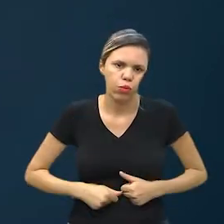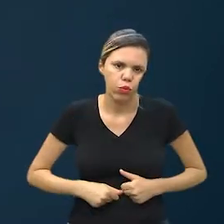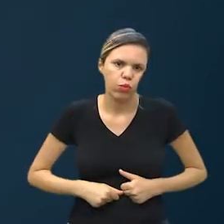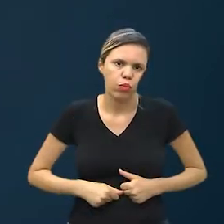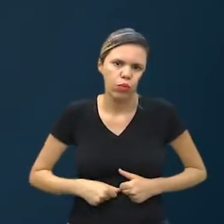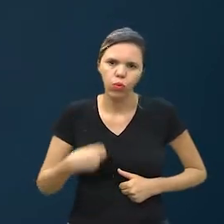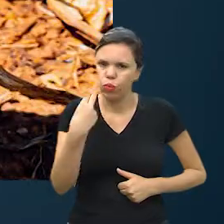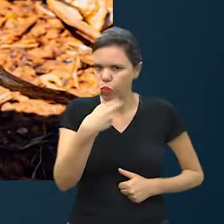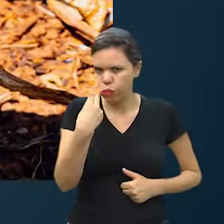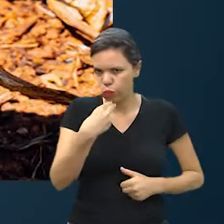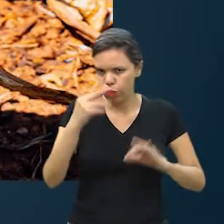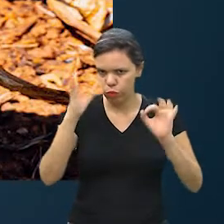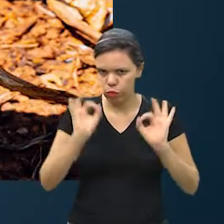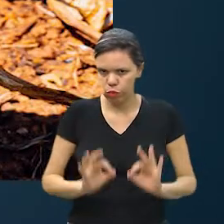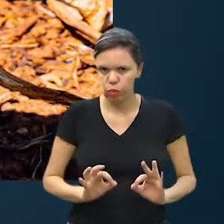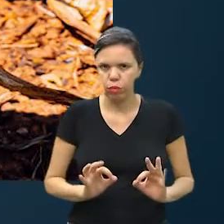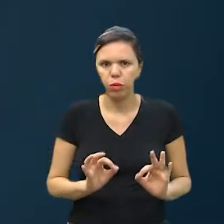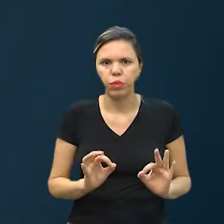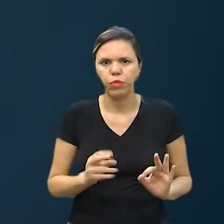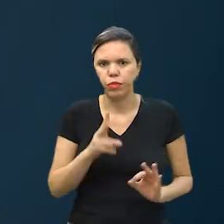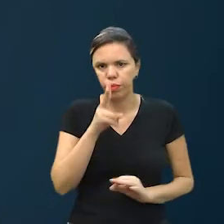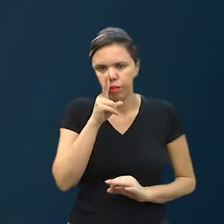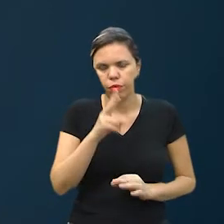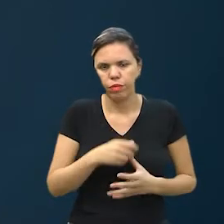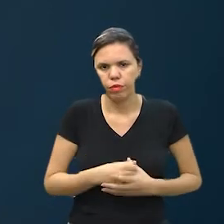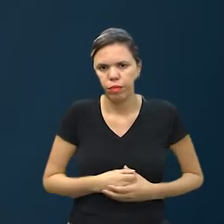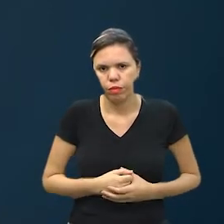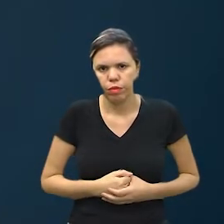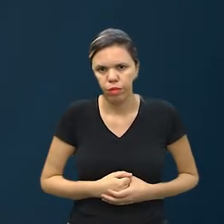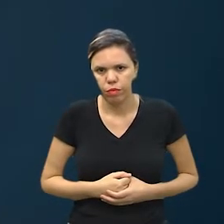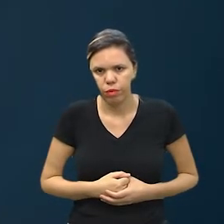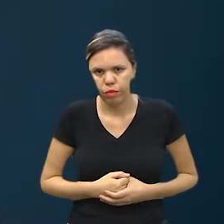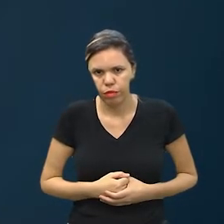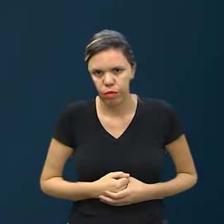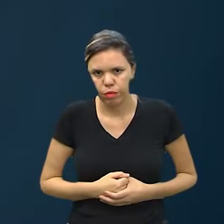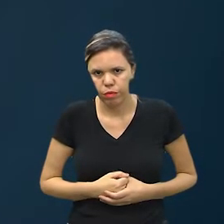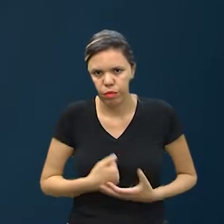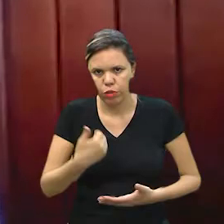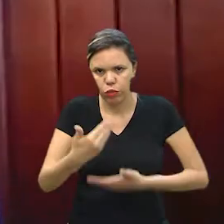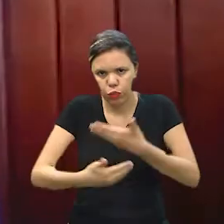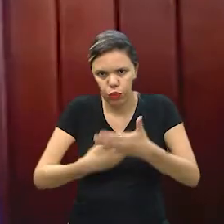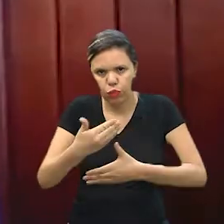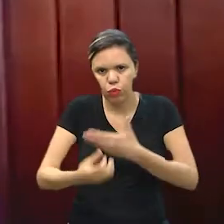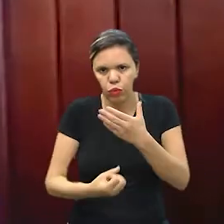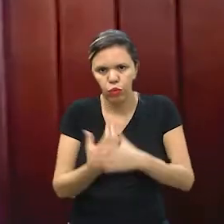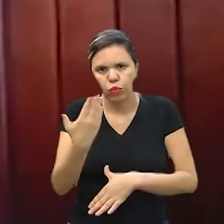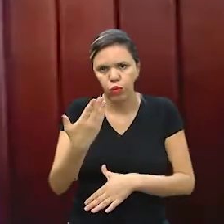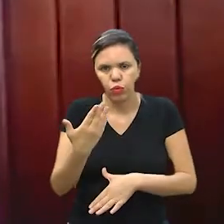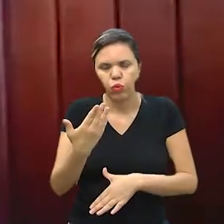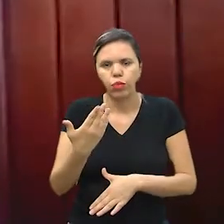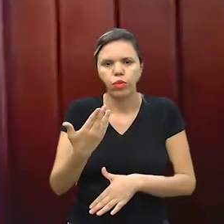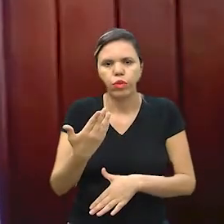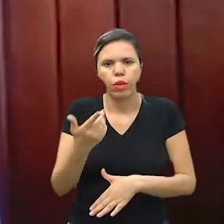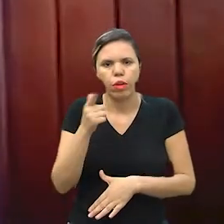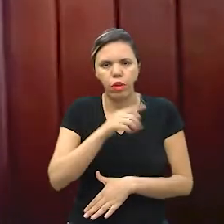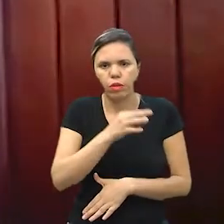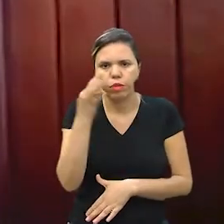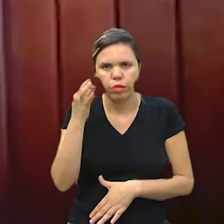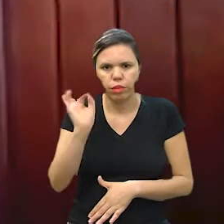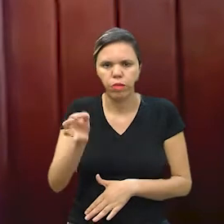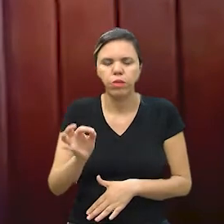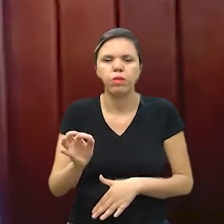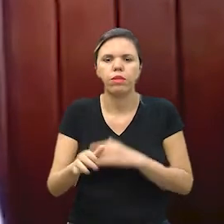alimento nutritivo, mas que é um ciclo virtuoso, né, que também